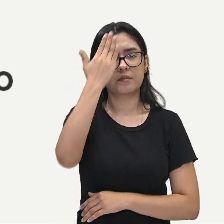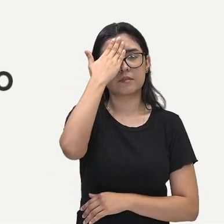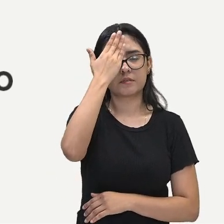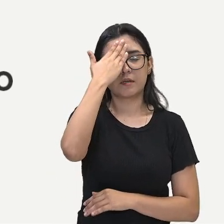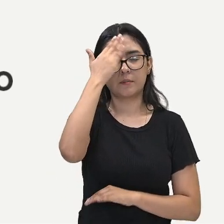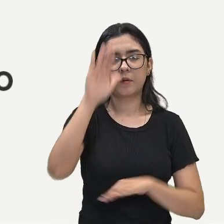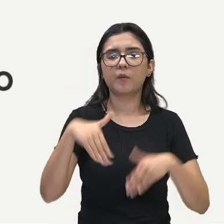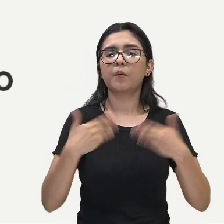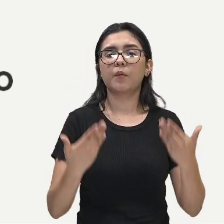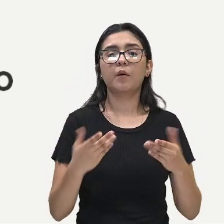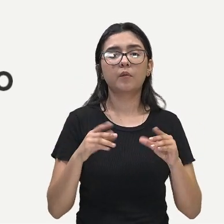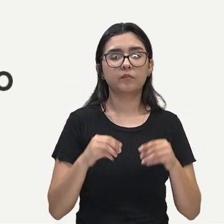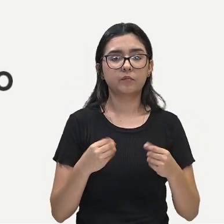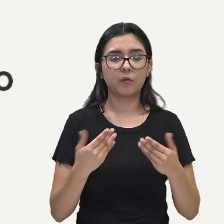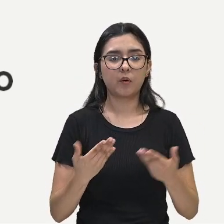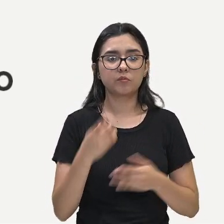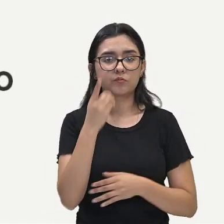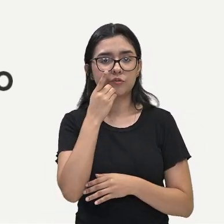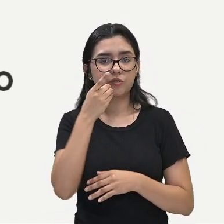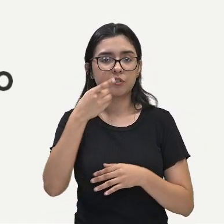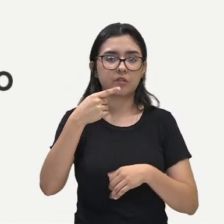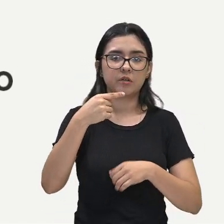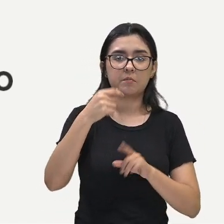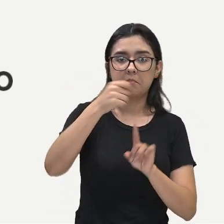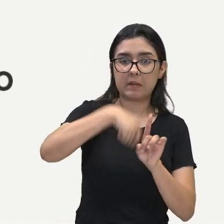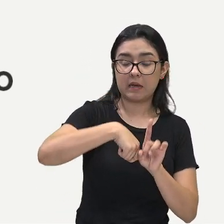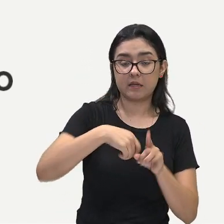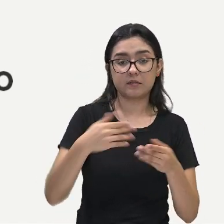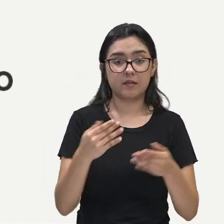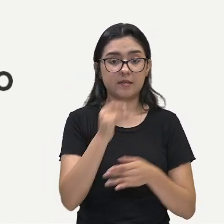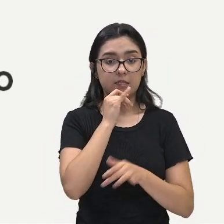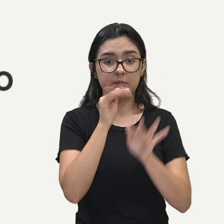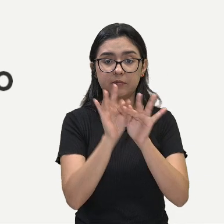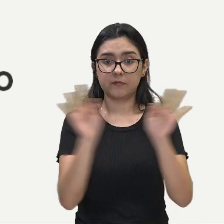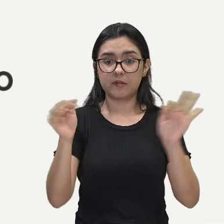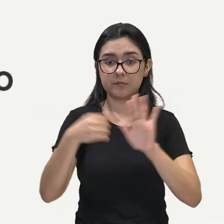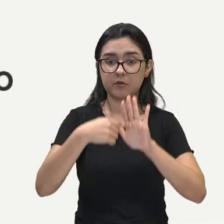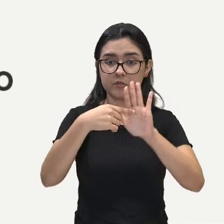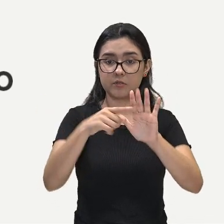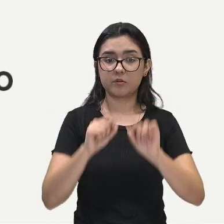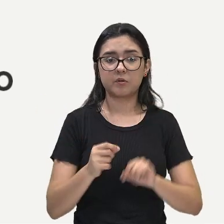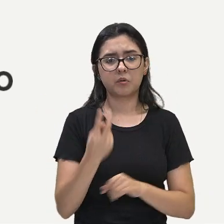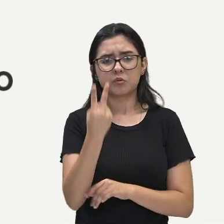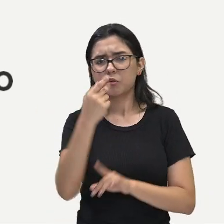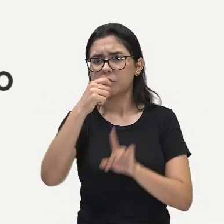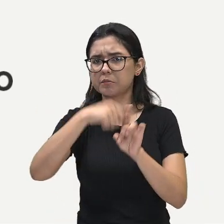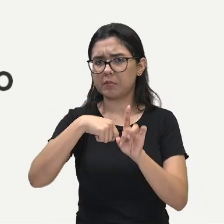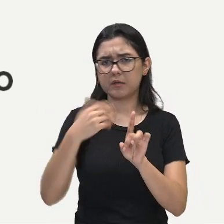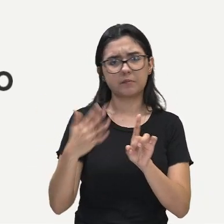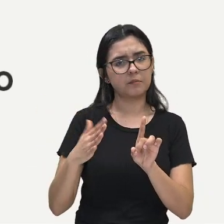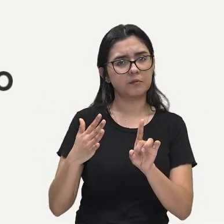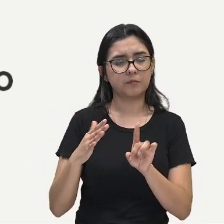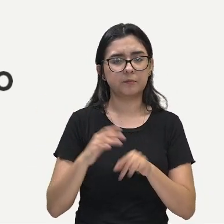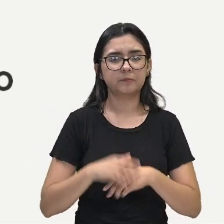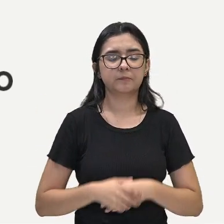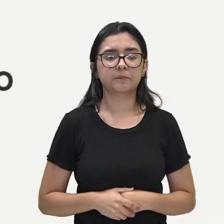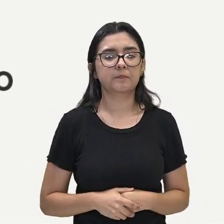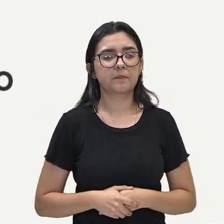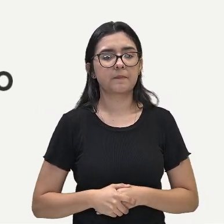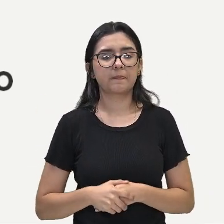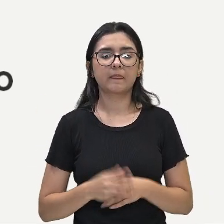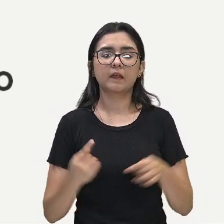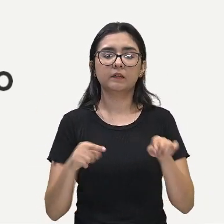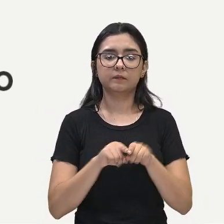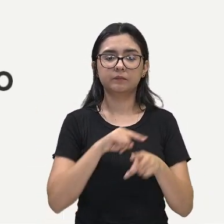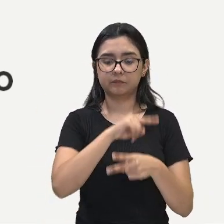aconteceu. Quando foi? Hace um par de meses, ou seja, mais ou menos aí uns 2 meses, né? E aí